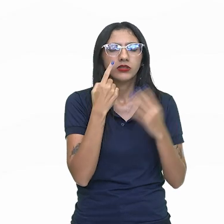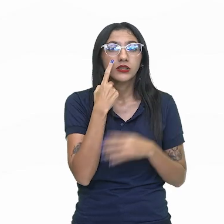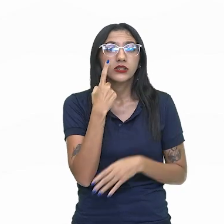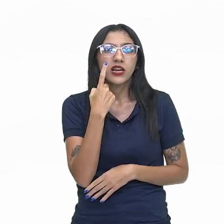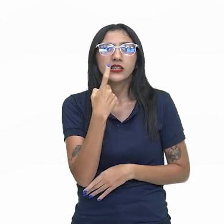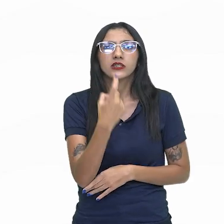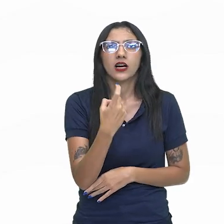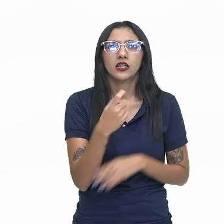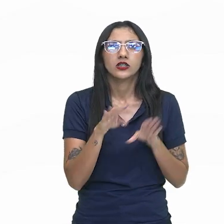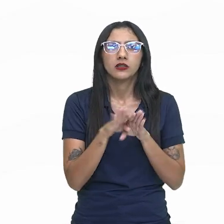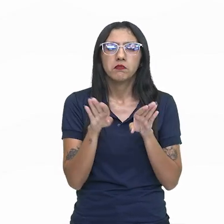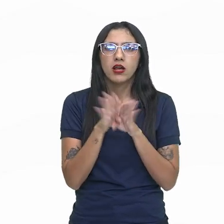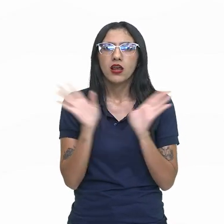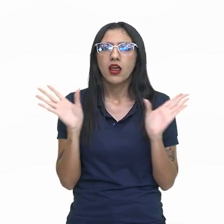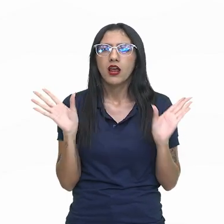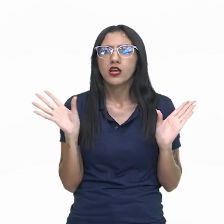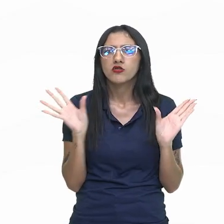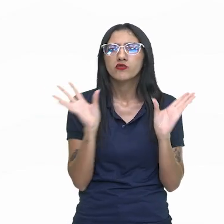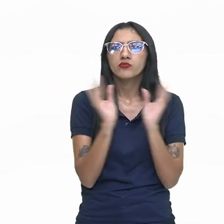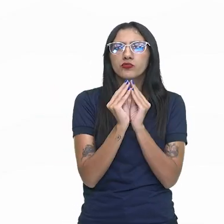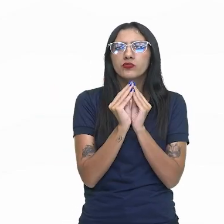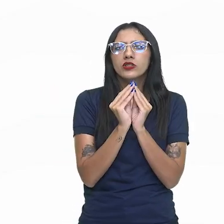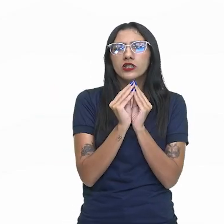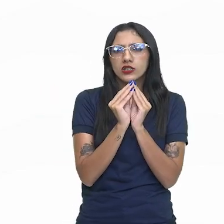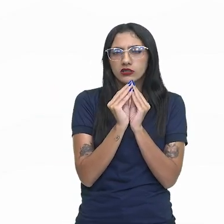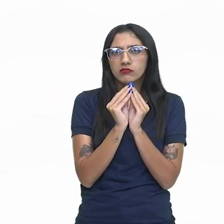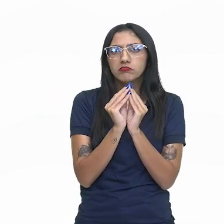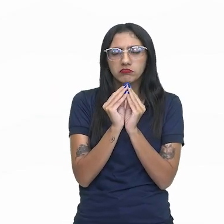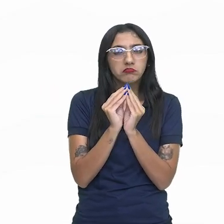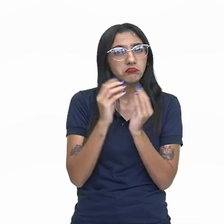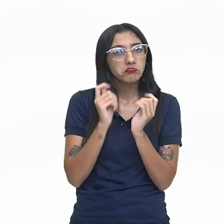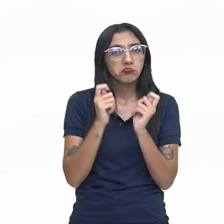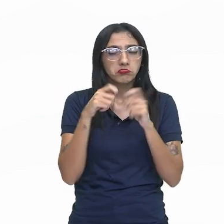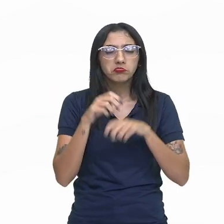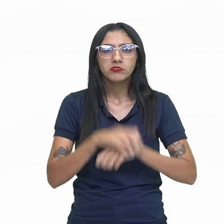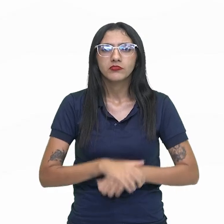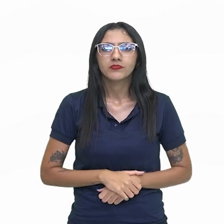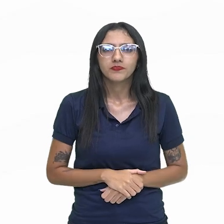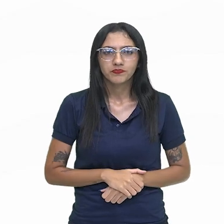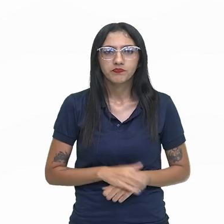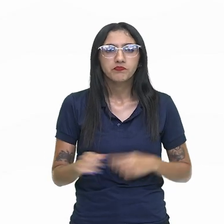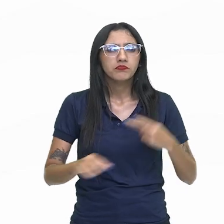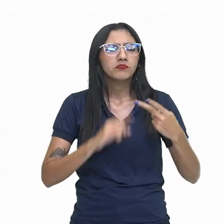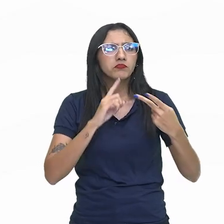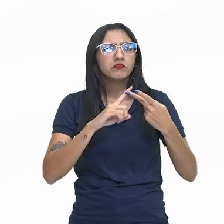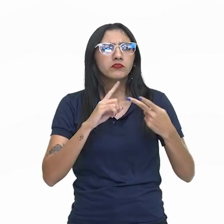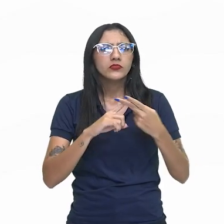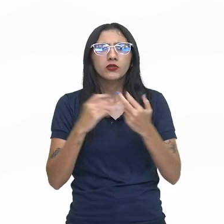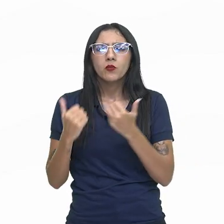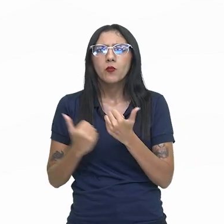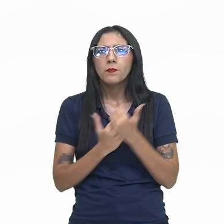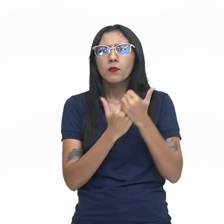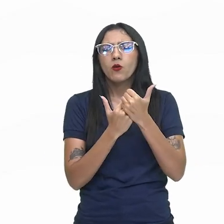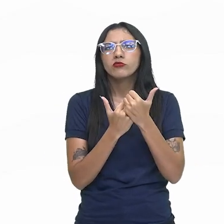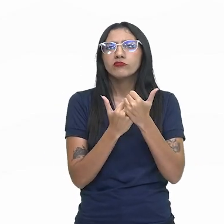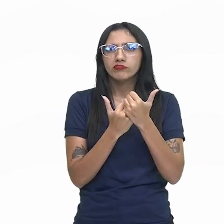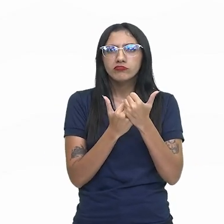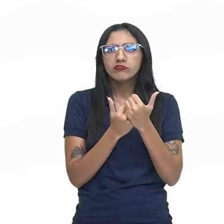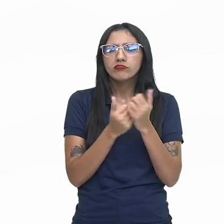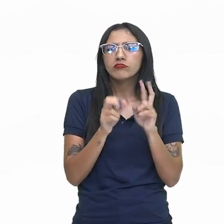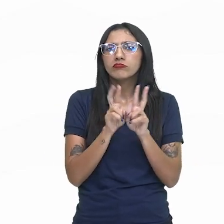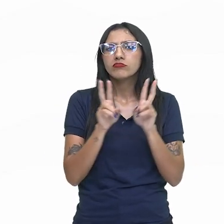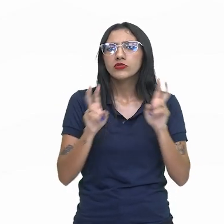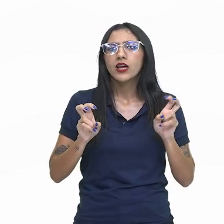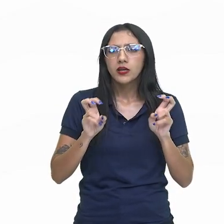bem resumida, né? E para chamar bem a atenção. Já o subtítulo,